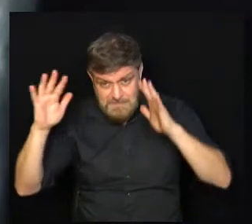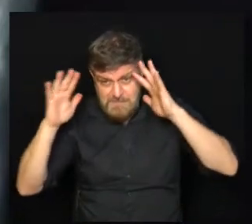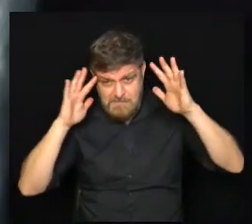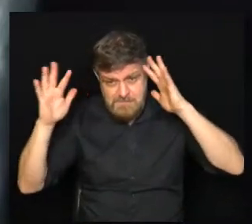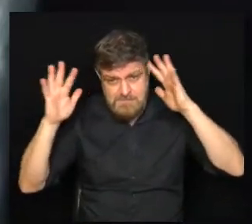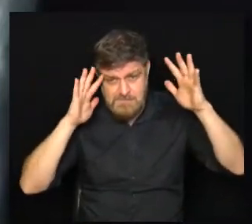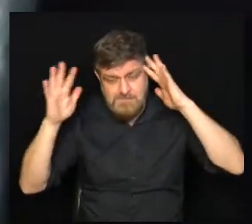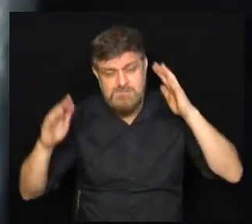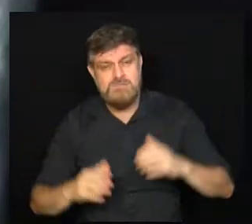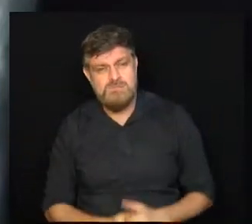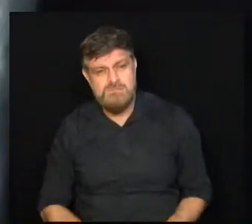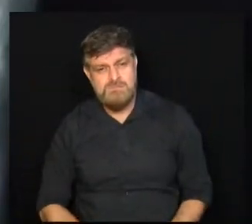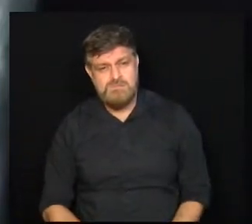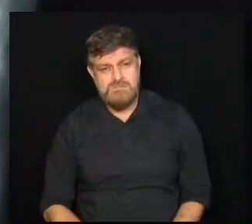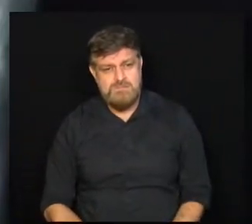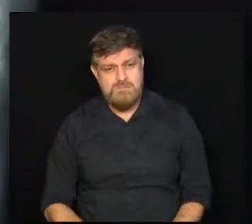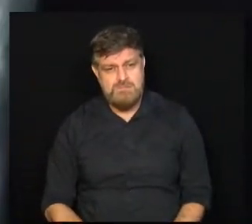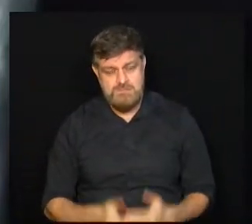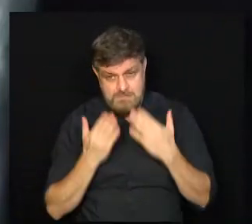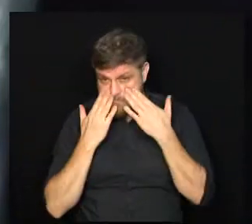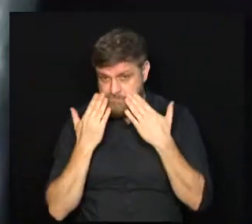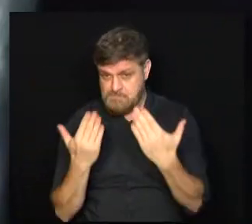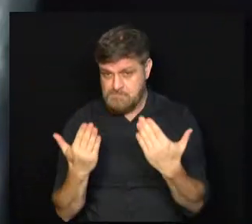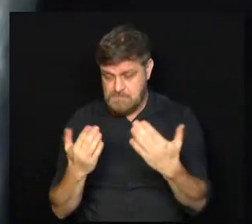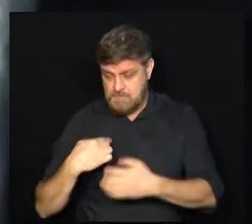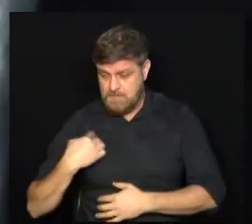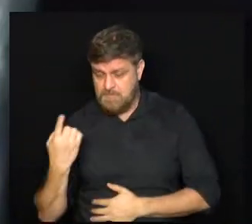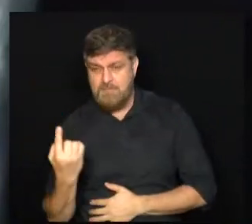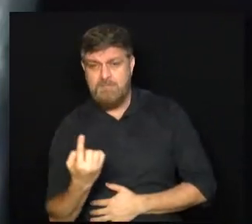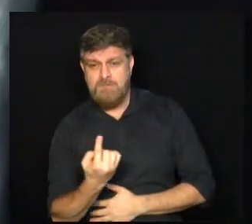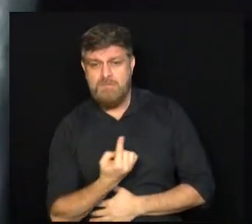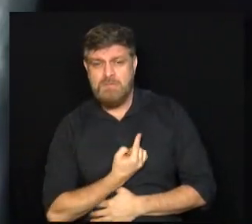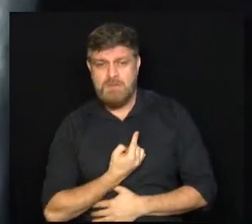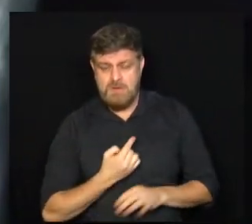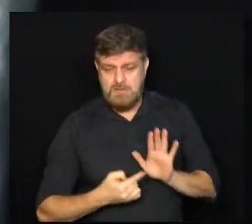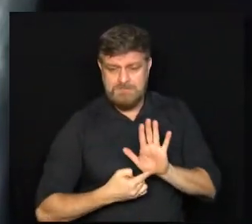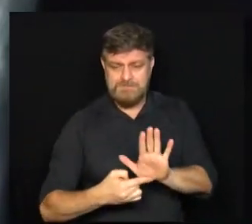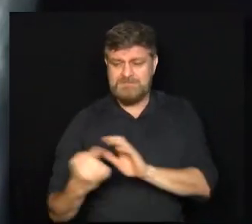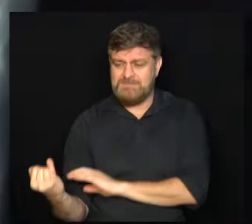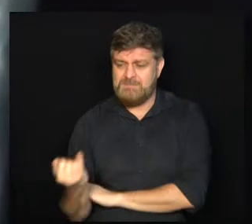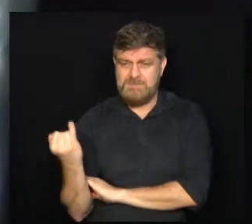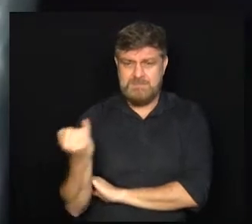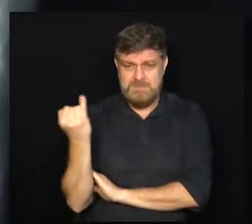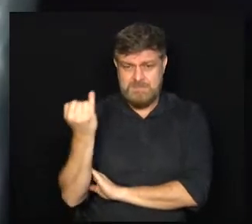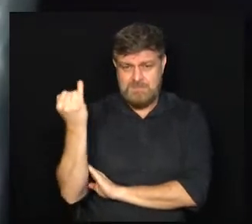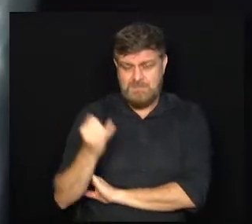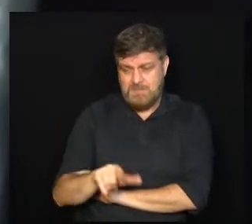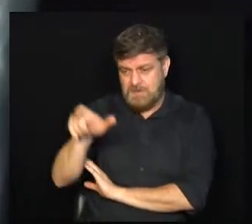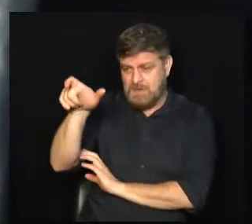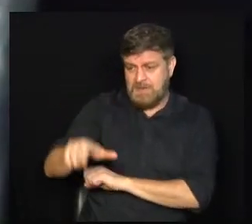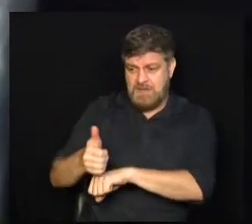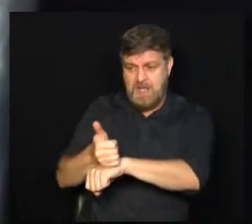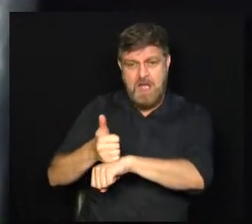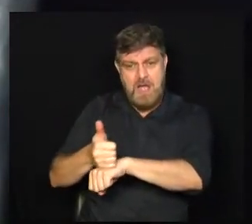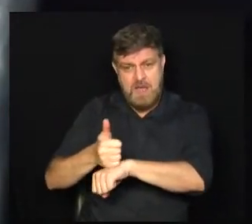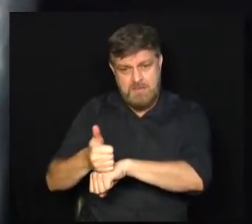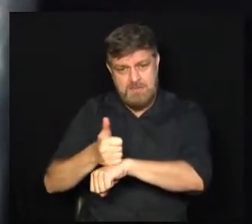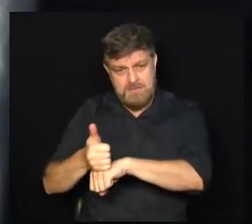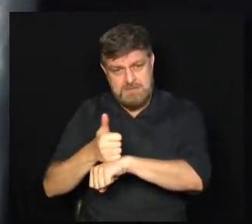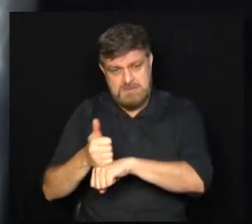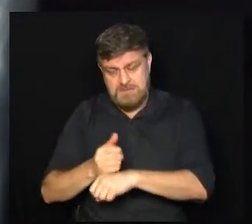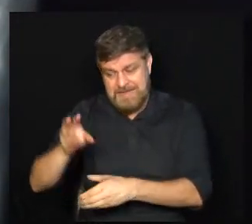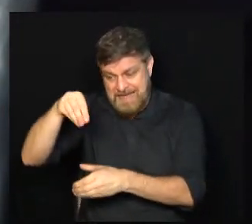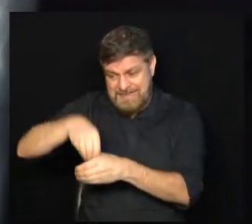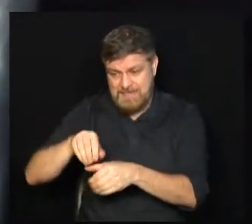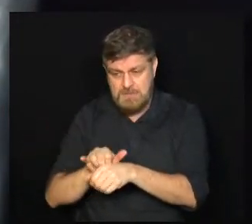né? E diante disso, a gente destaca a importância que tem um profissional, um comissário de voo dentro